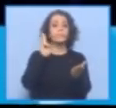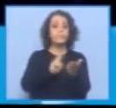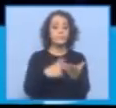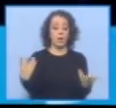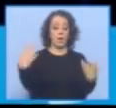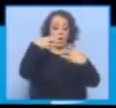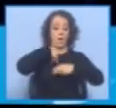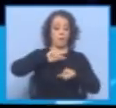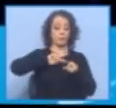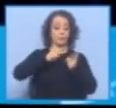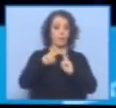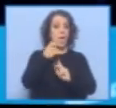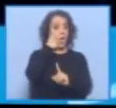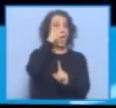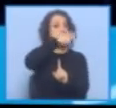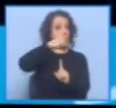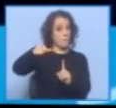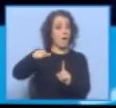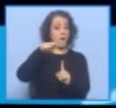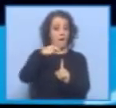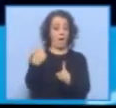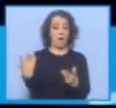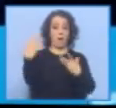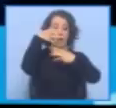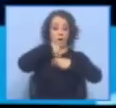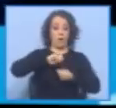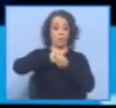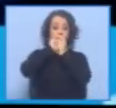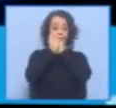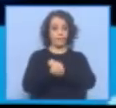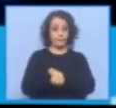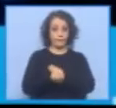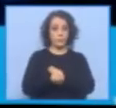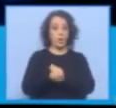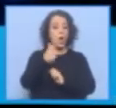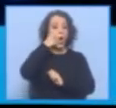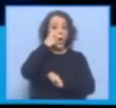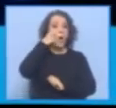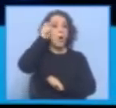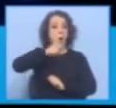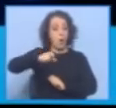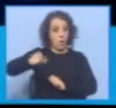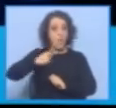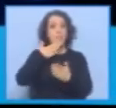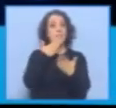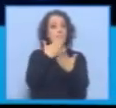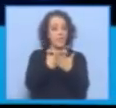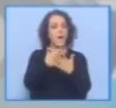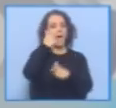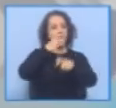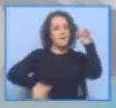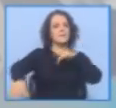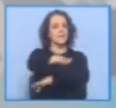é a humanização. E esta encarnação é aquela que, na humanização, nos faz a divinização.